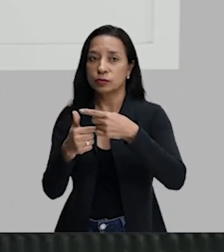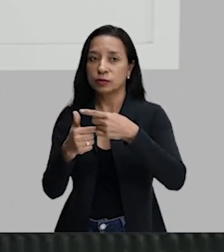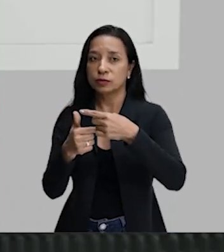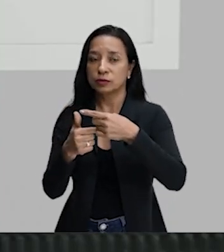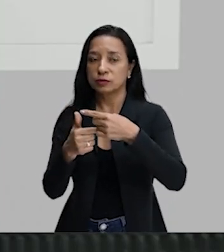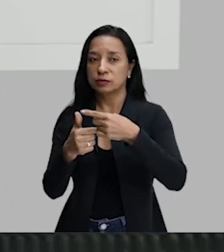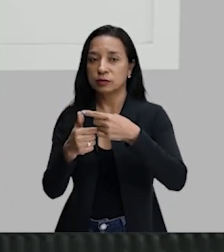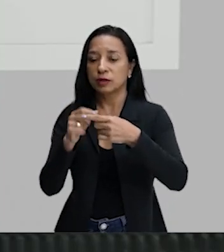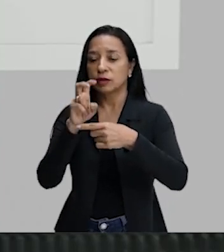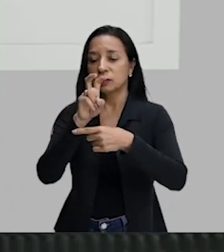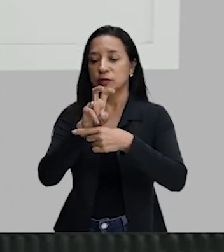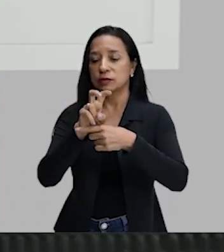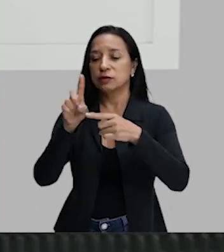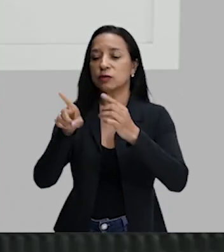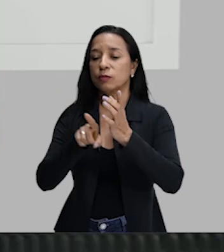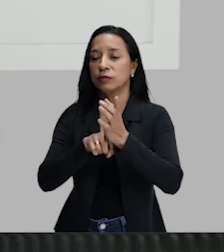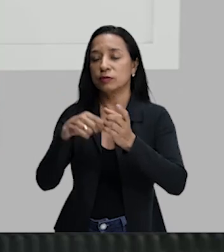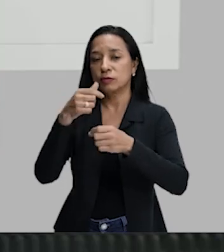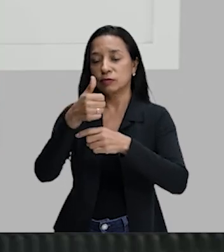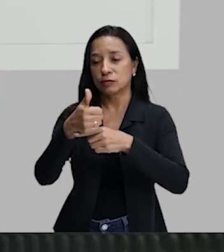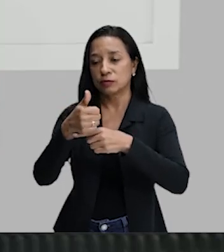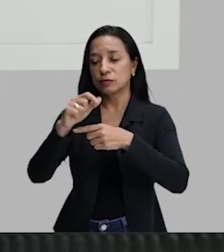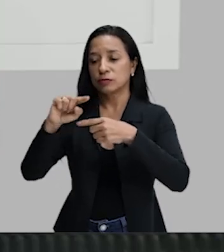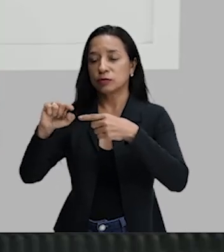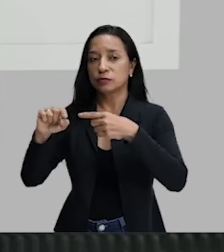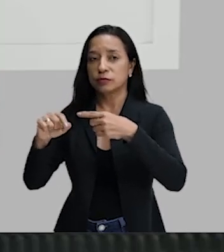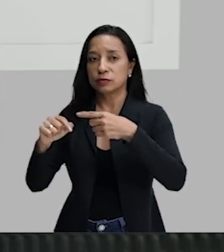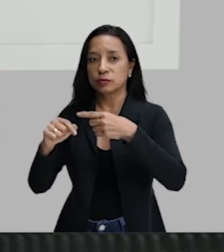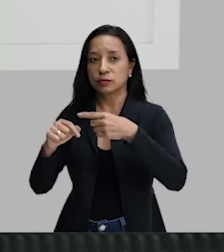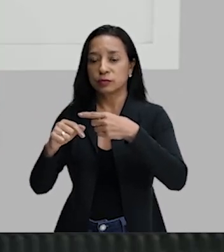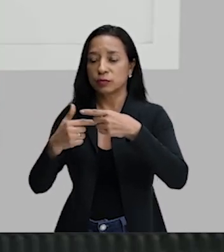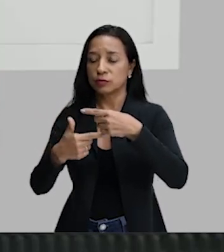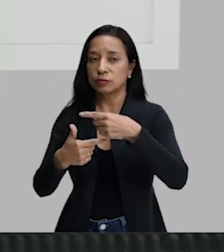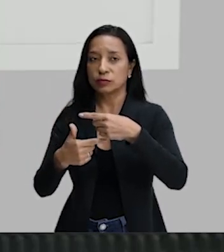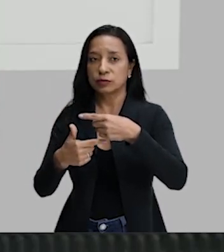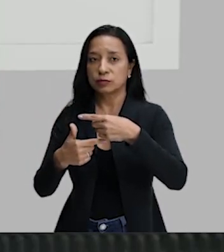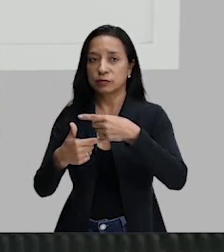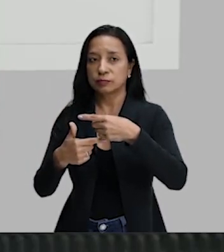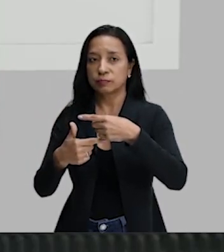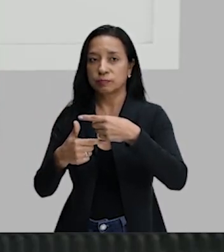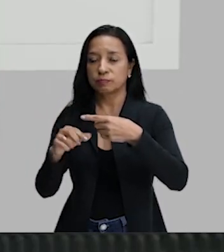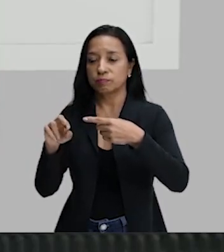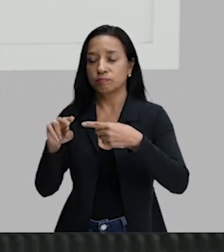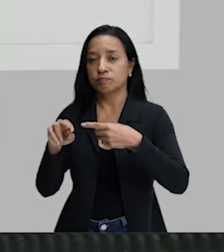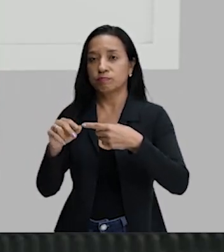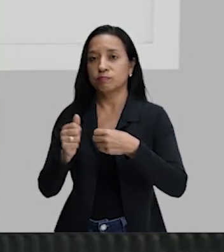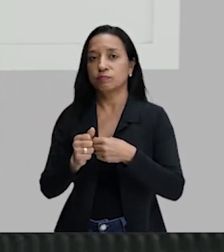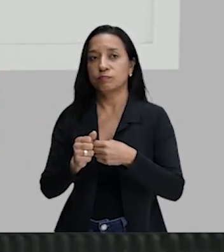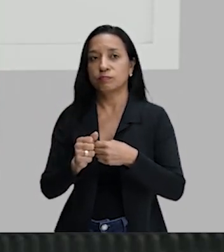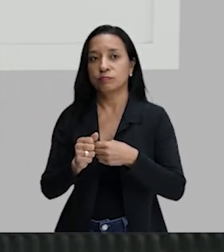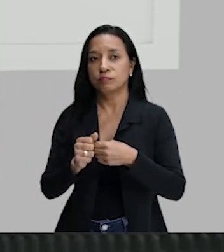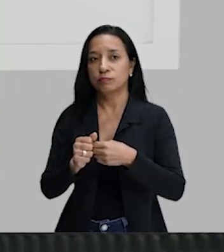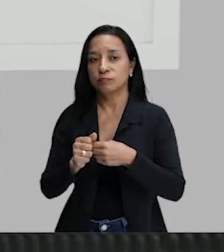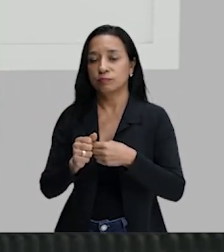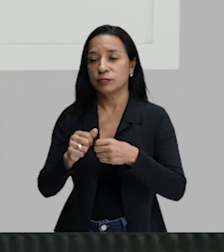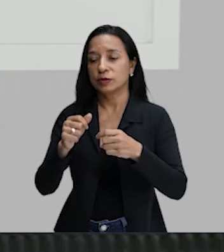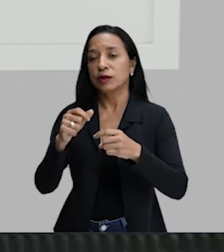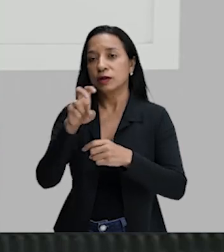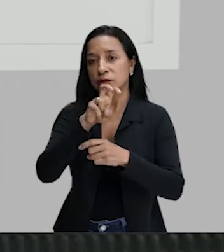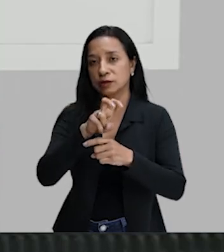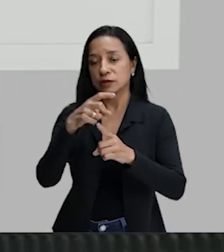5 menos 1 dividido por 2. Então, 5 mais 1 dá